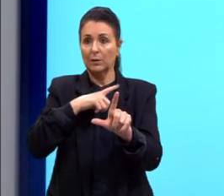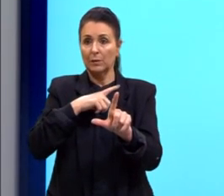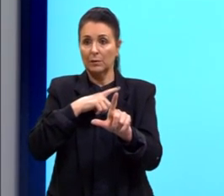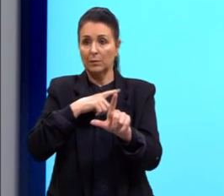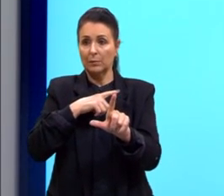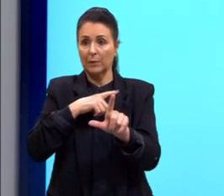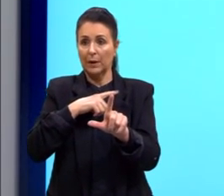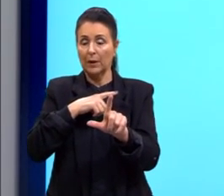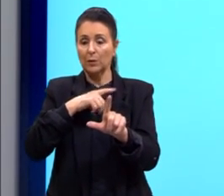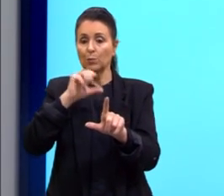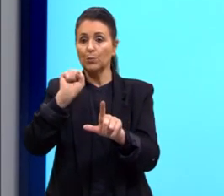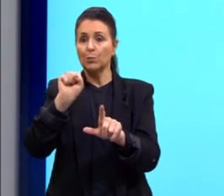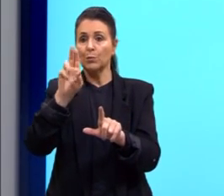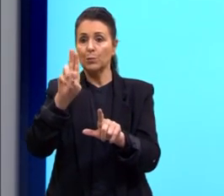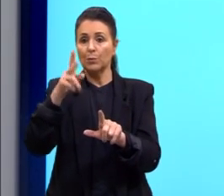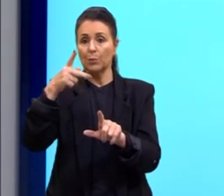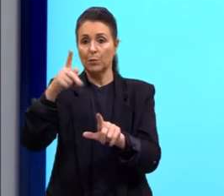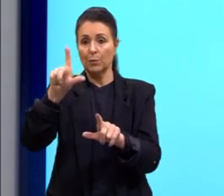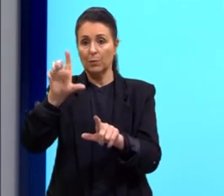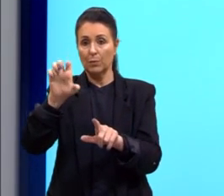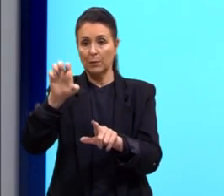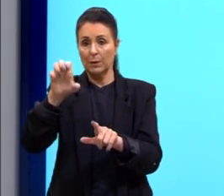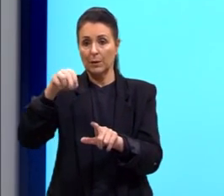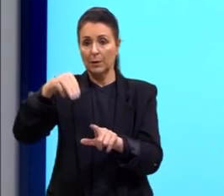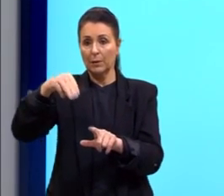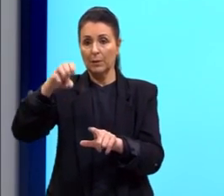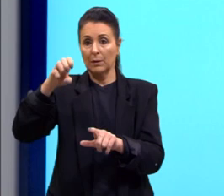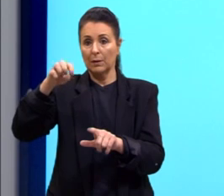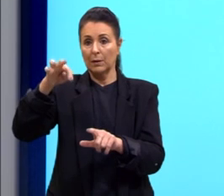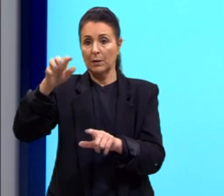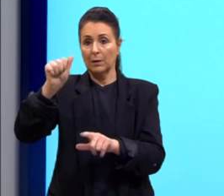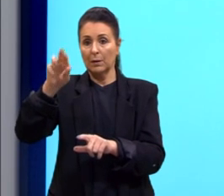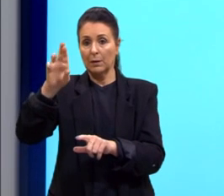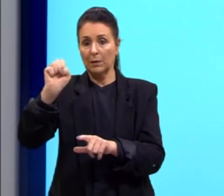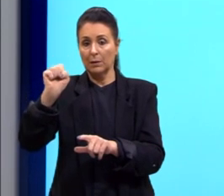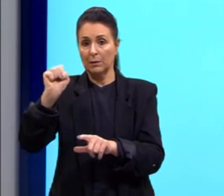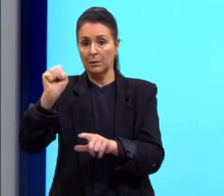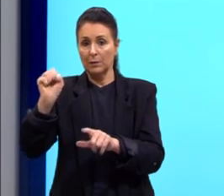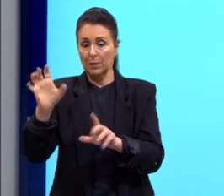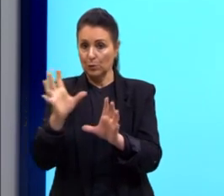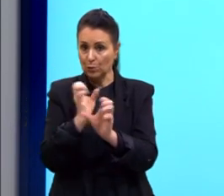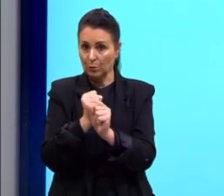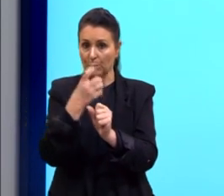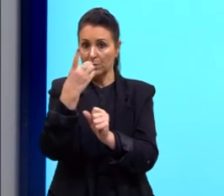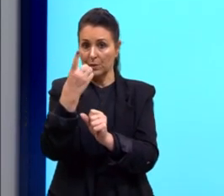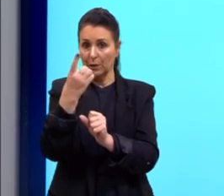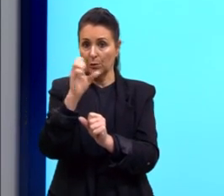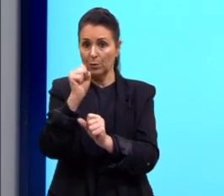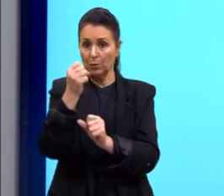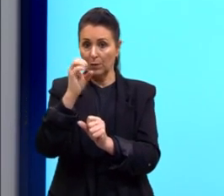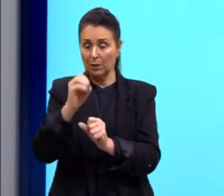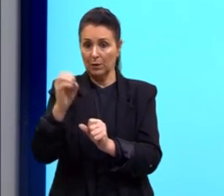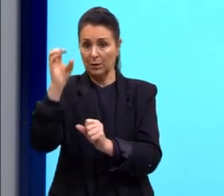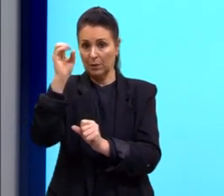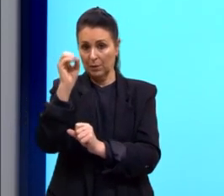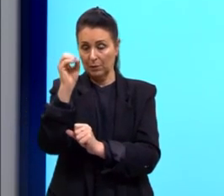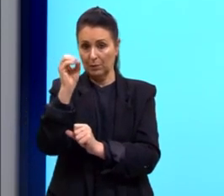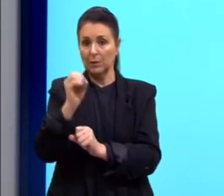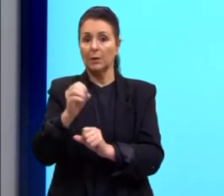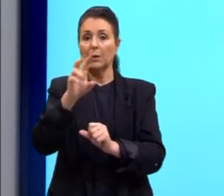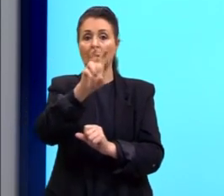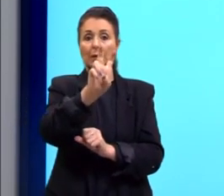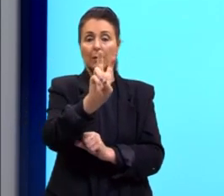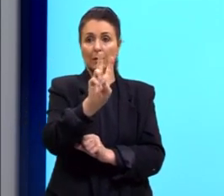ângulos suplementares eles somam 180 graus então 3 x + 18